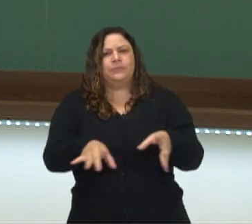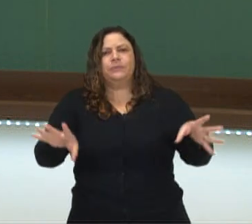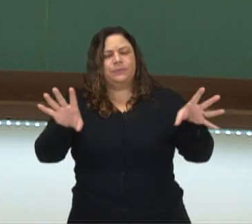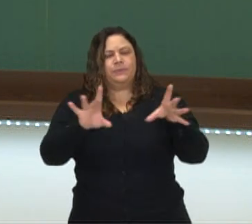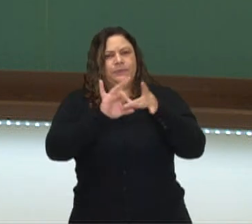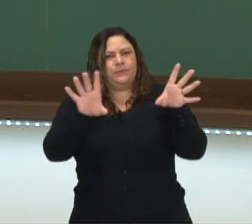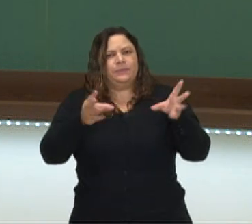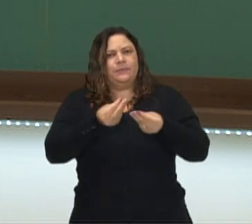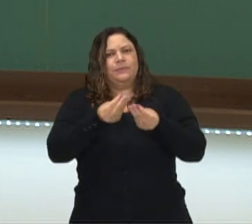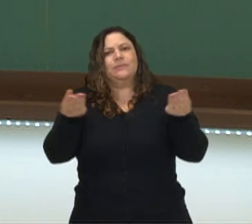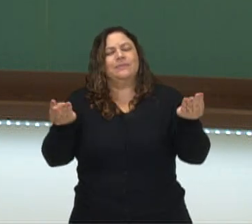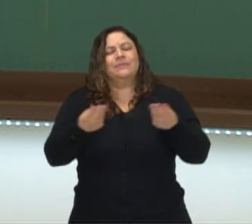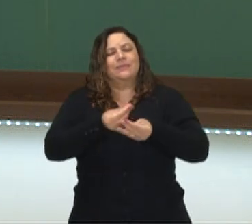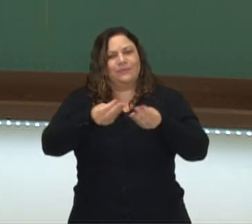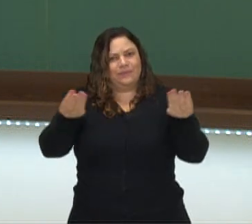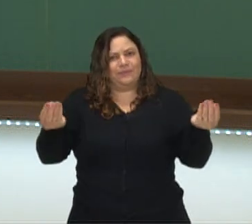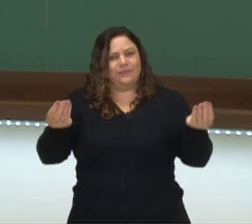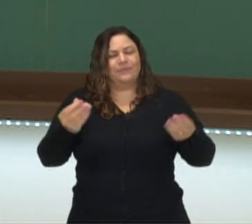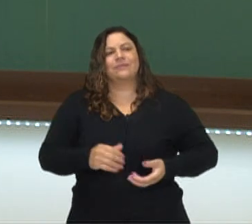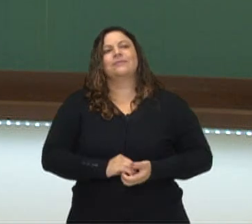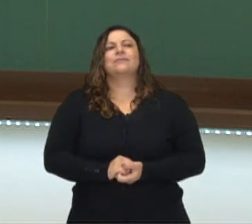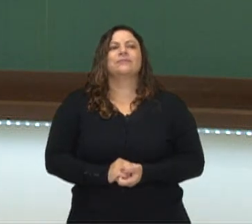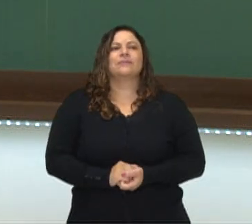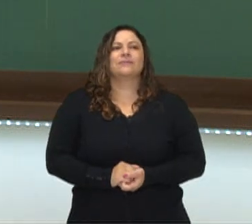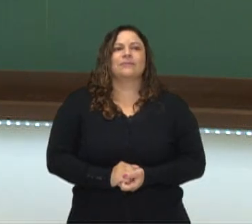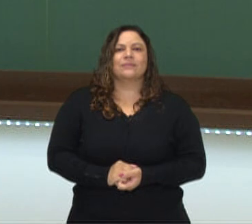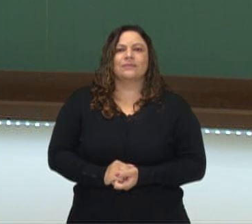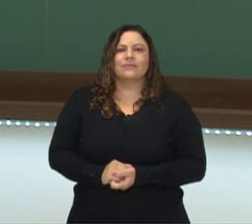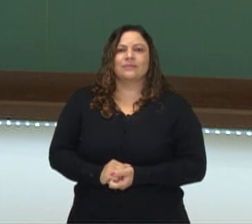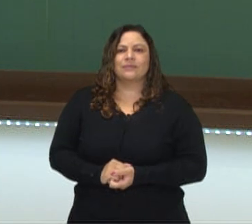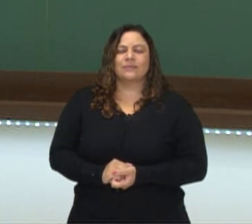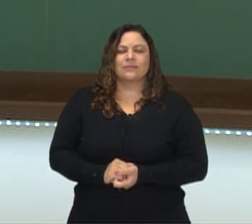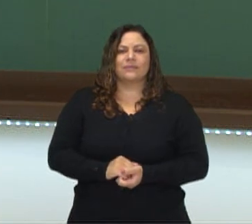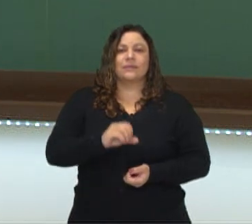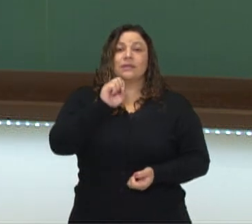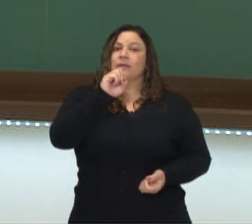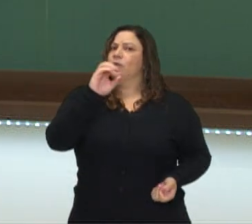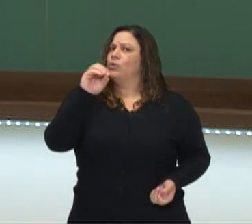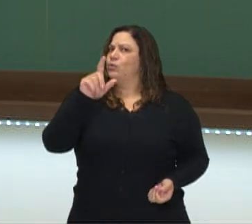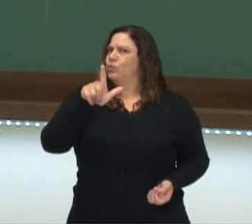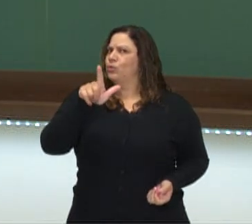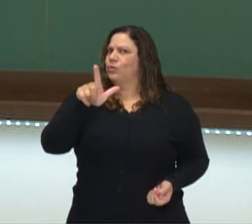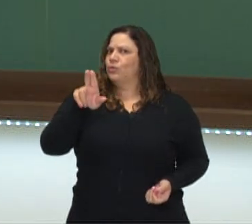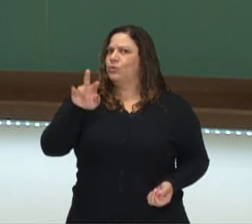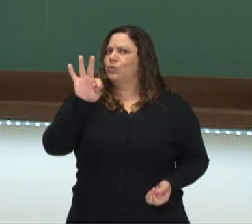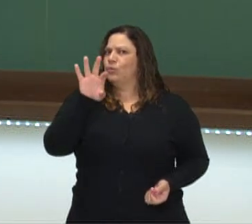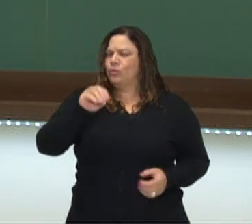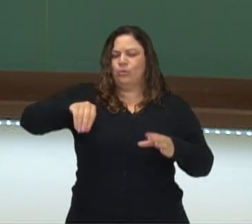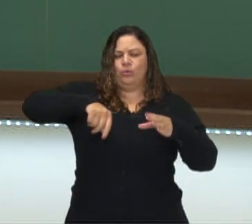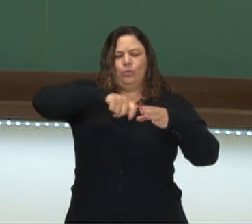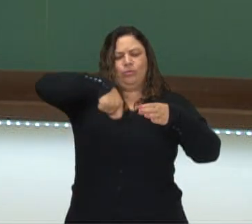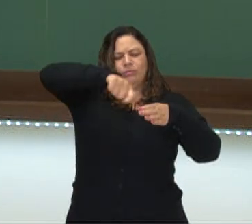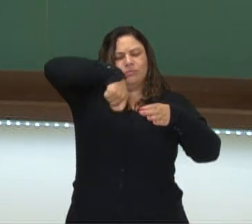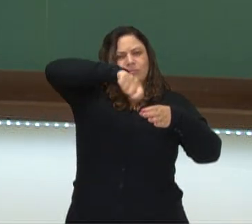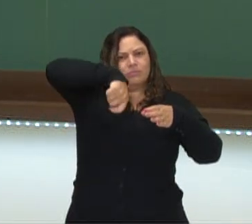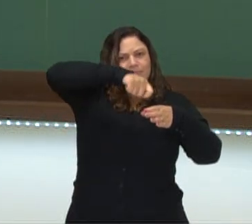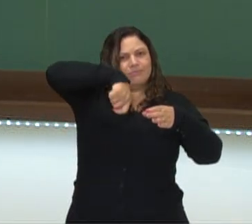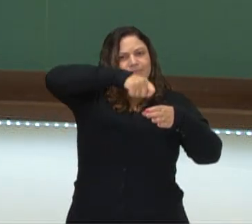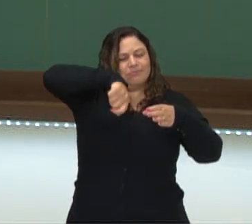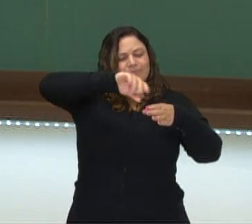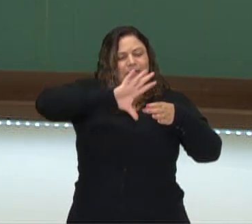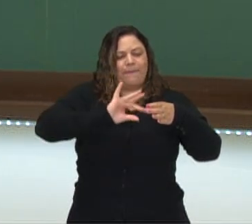líquida, pelo menos um, lembra que eu falei para você que pelo menos um tem que ser líquido? No caso, o solvente vai